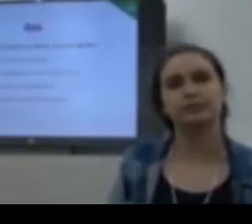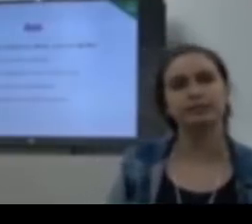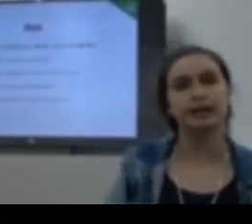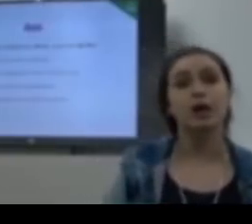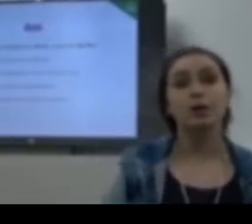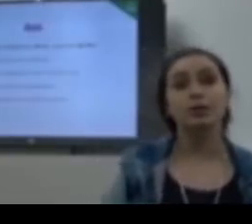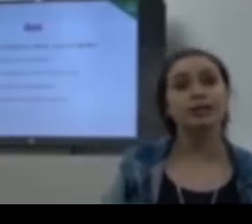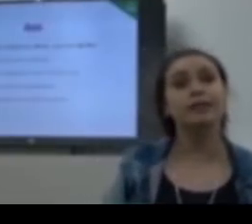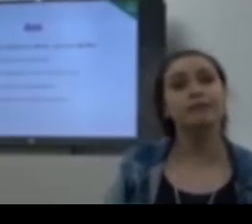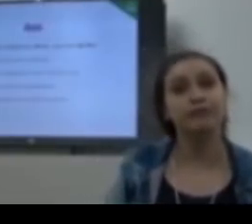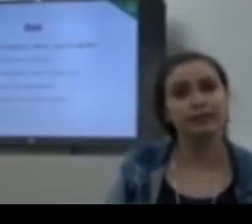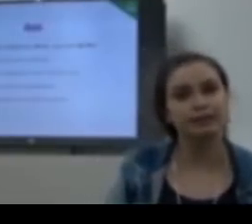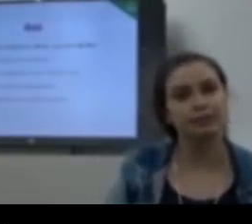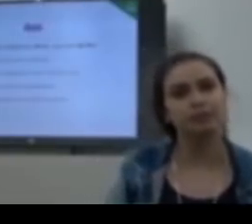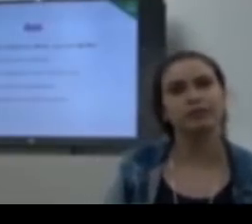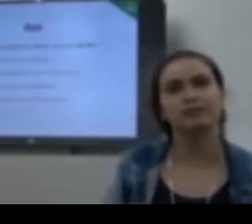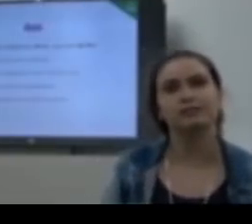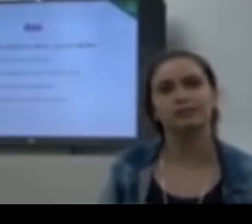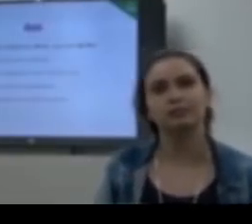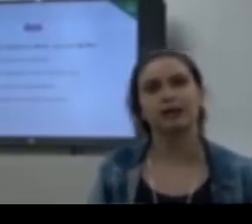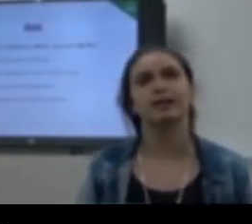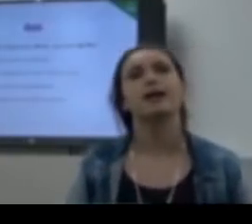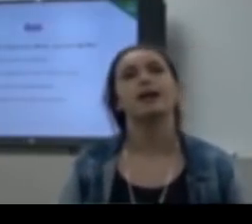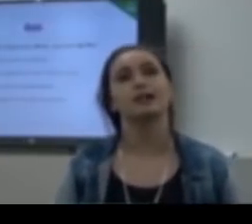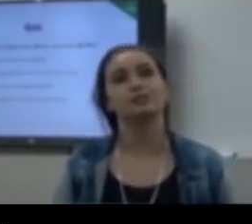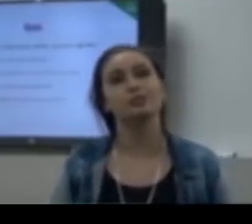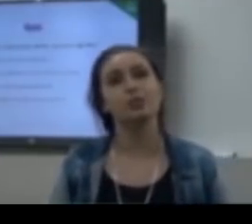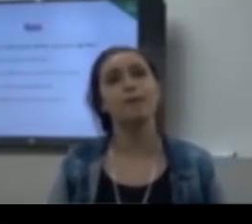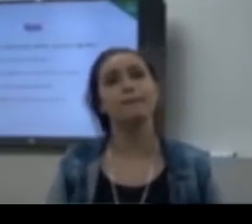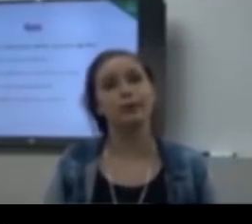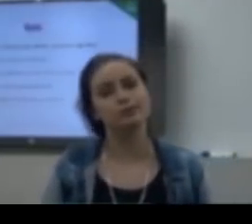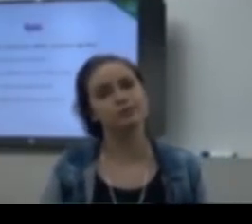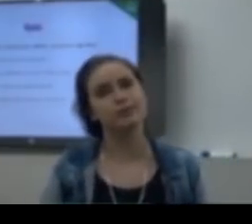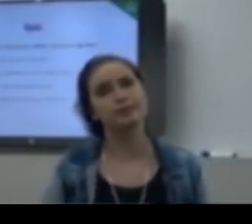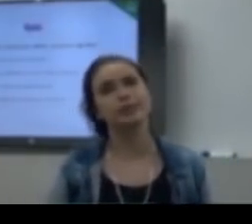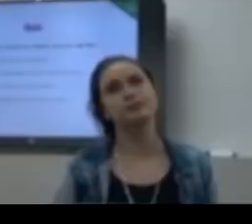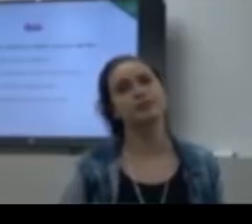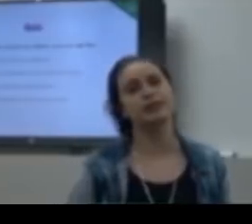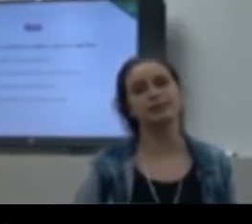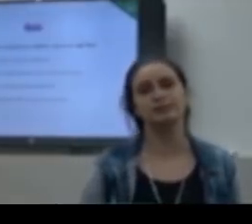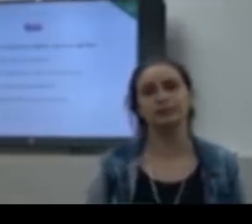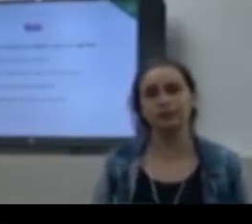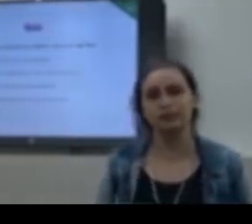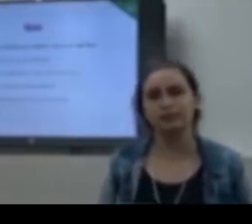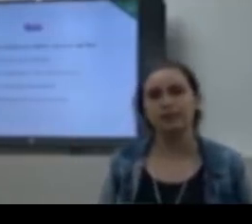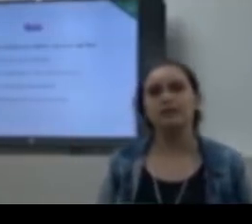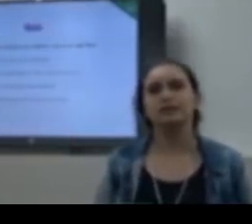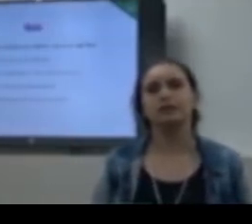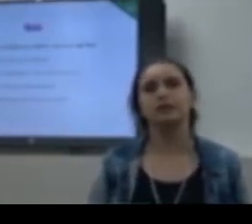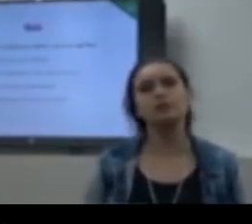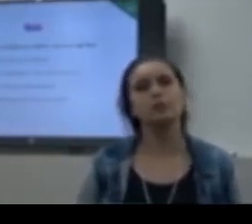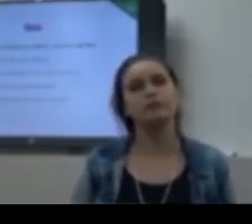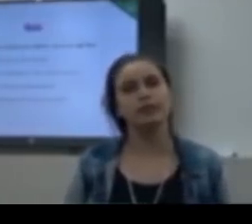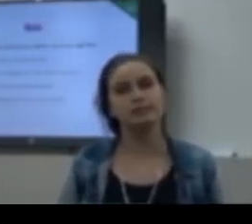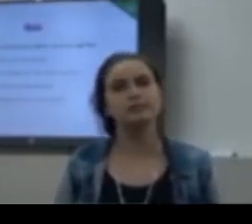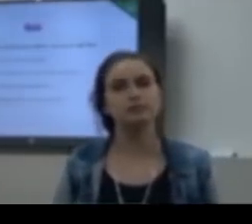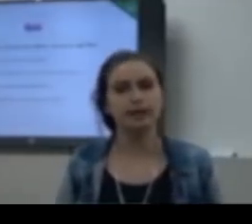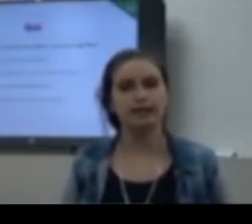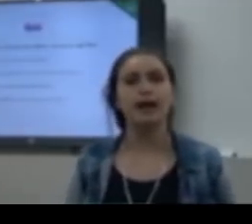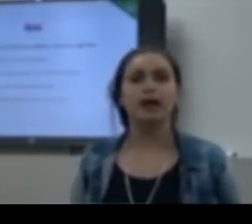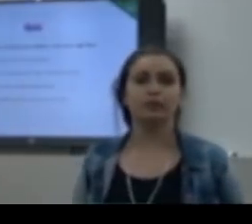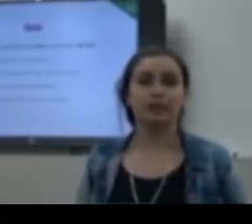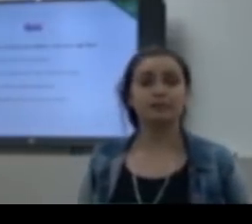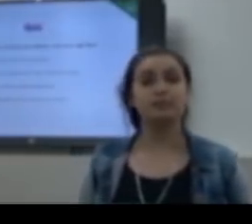uma floresta secundária. O que define, então, uma floresta secundária? Ela surgiu após o desmatamento de florestas anteriores. Então, isso é uma